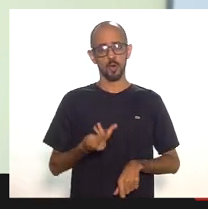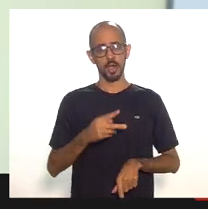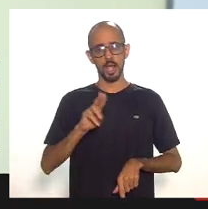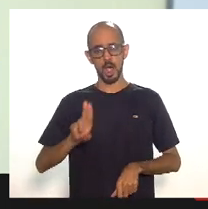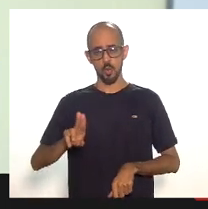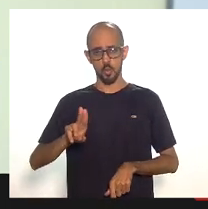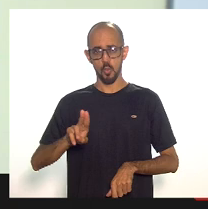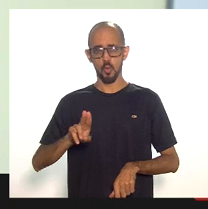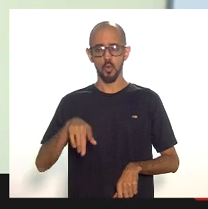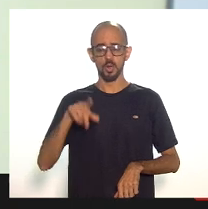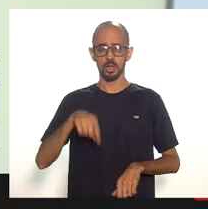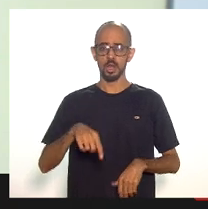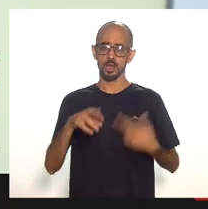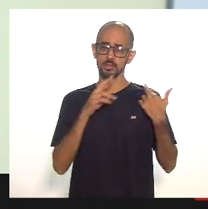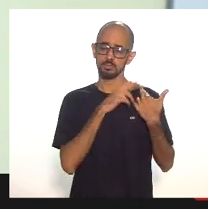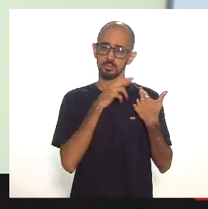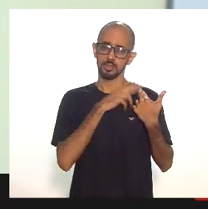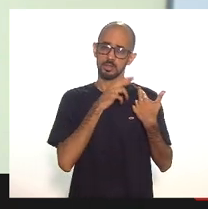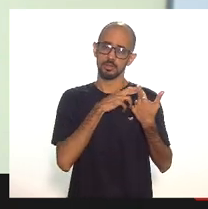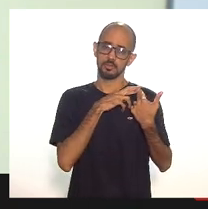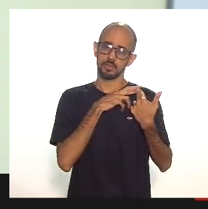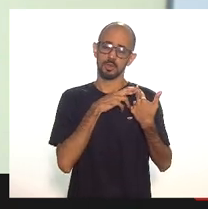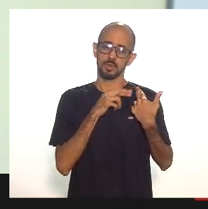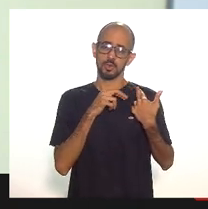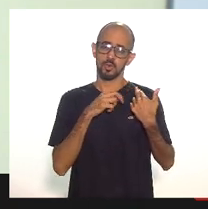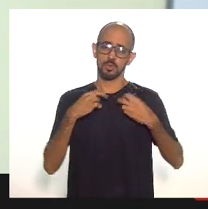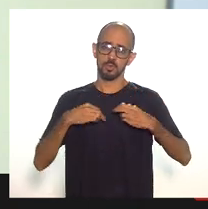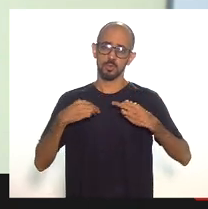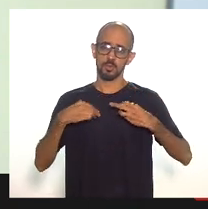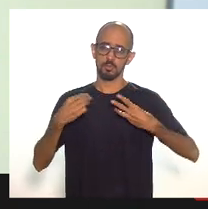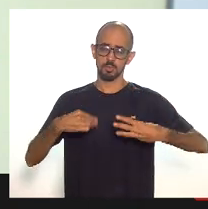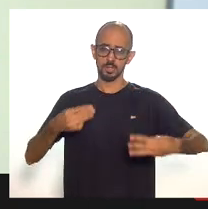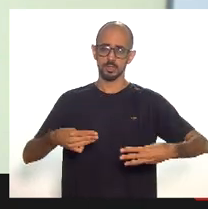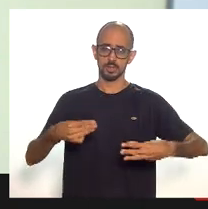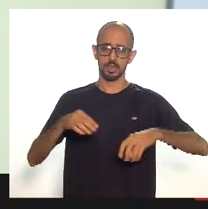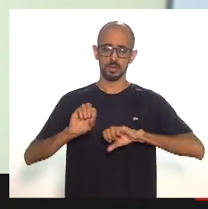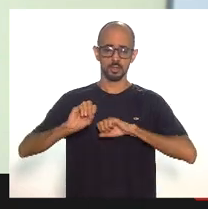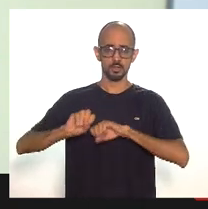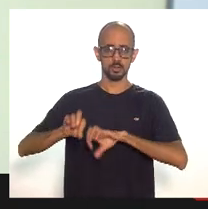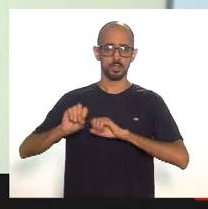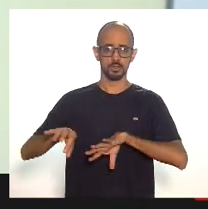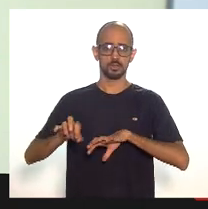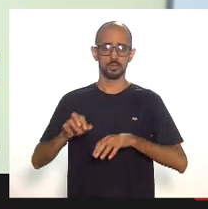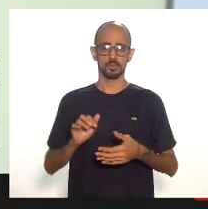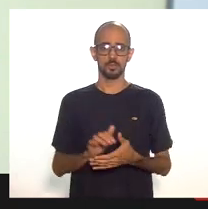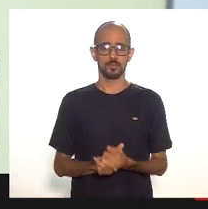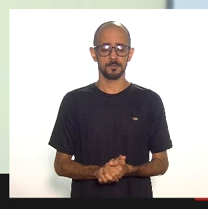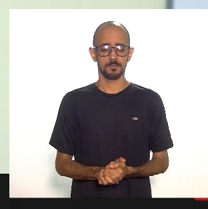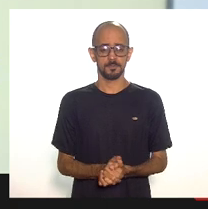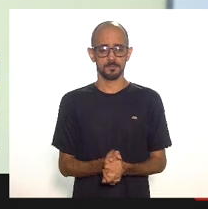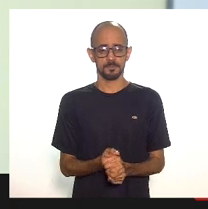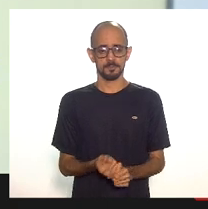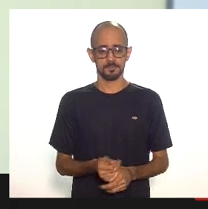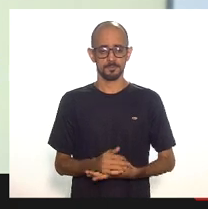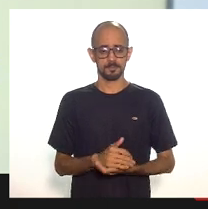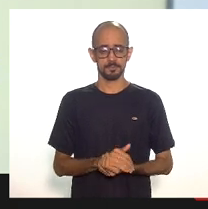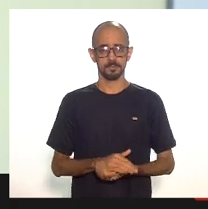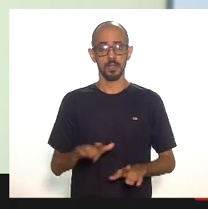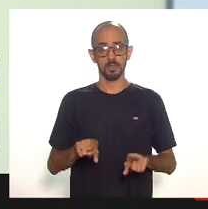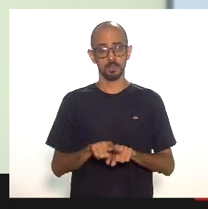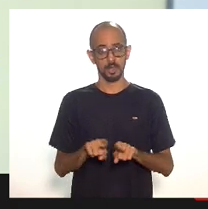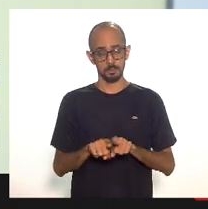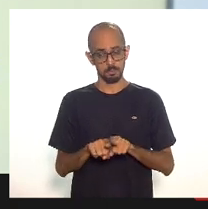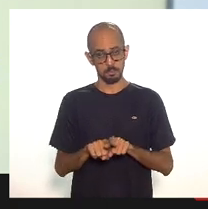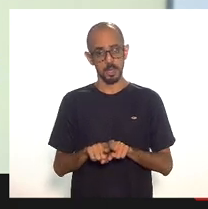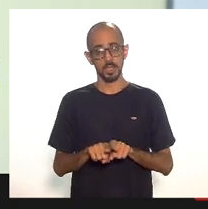uma responsabilidade dividida com o Ministério da Educação, né? E também, da mesma